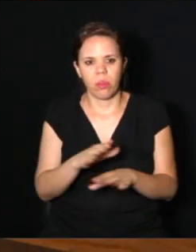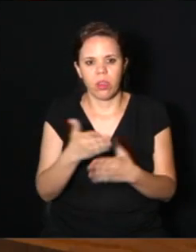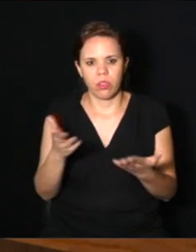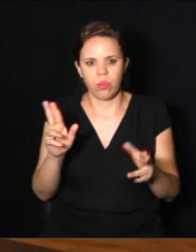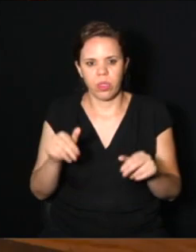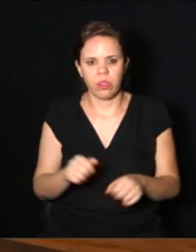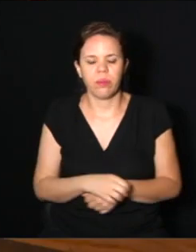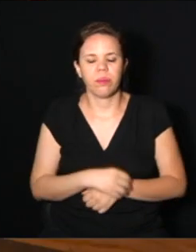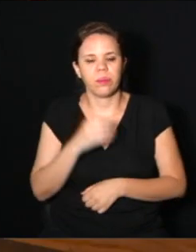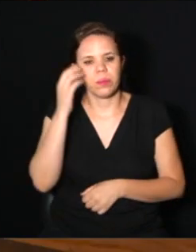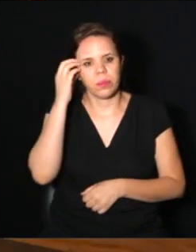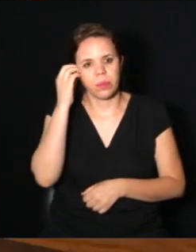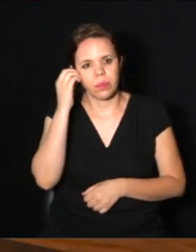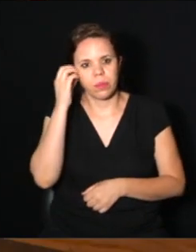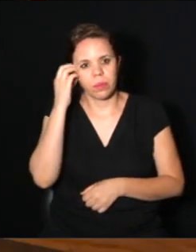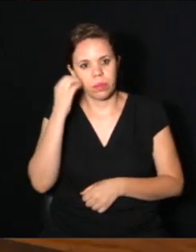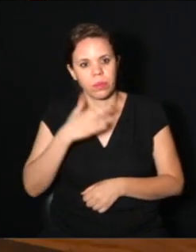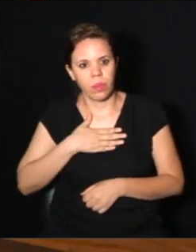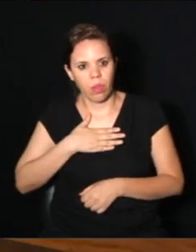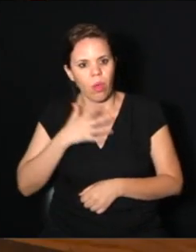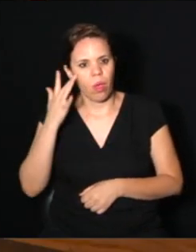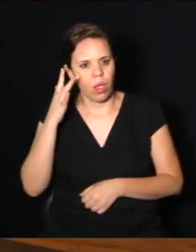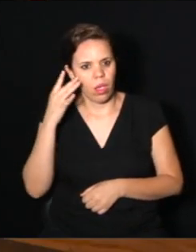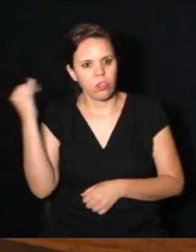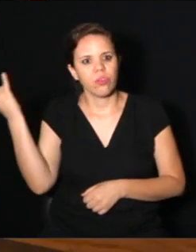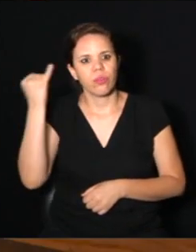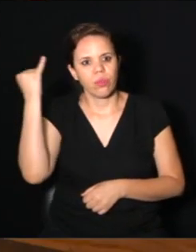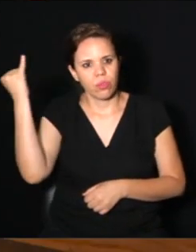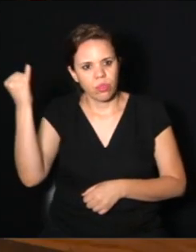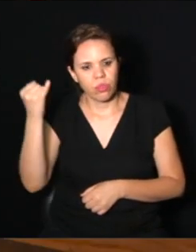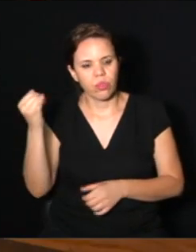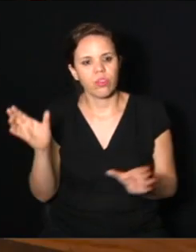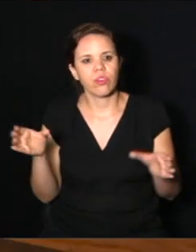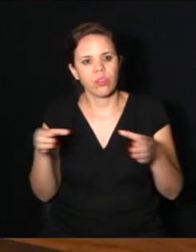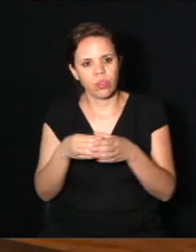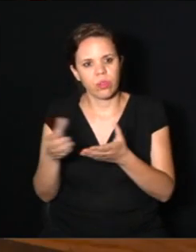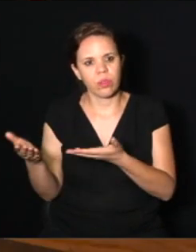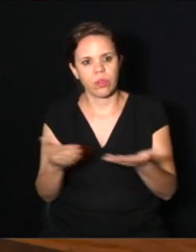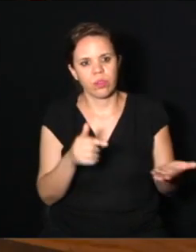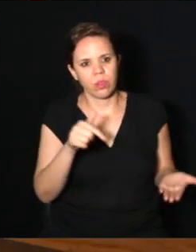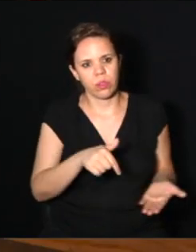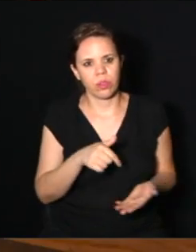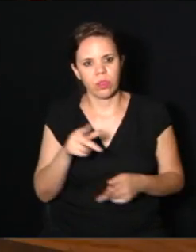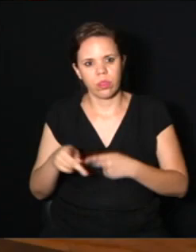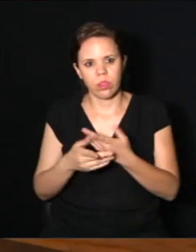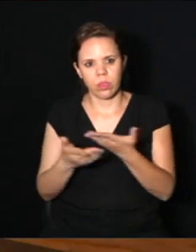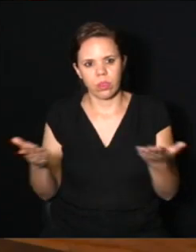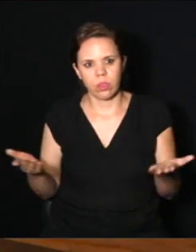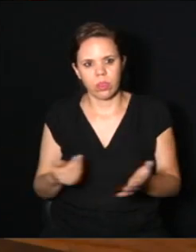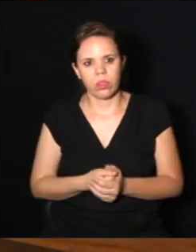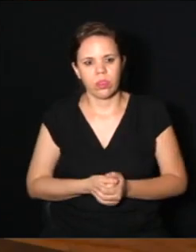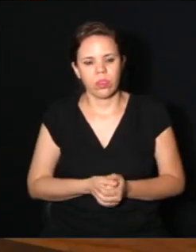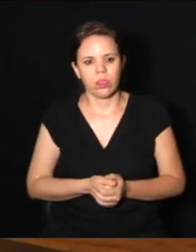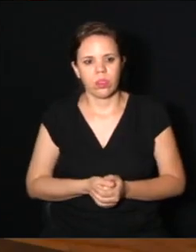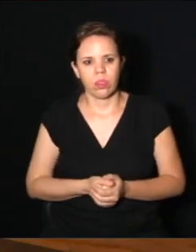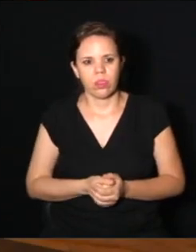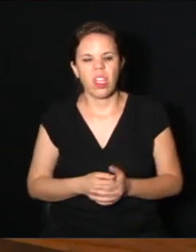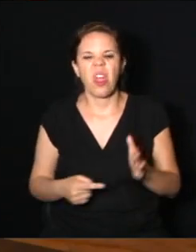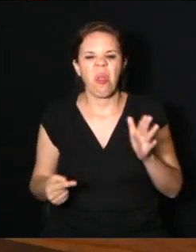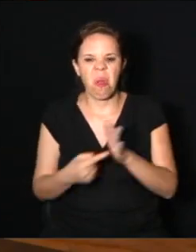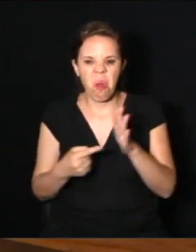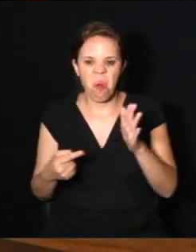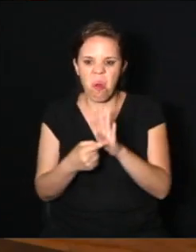Muito bem. De minha parte, eu acho importante a comissão receber esse tipo de